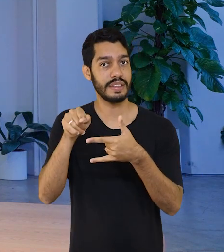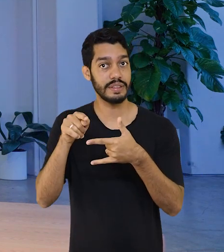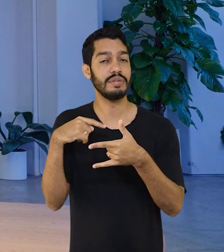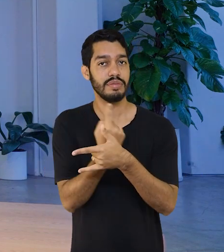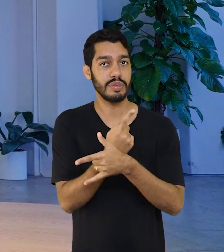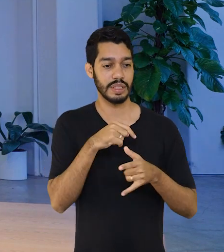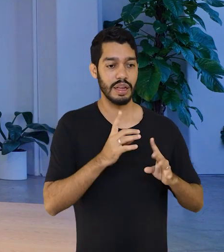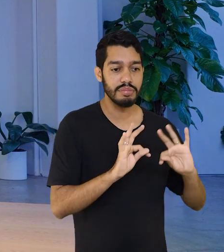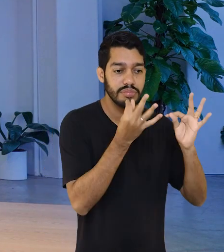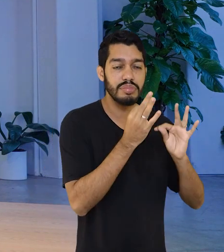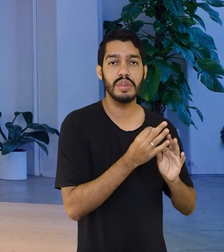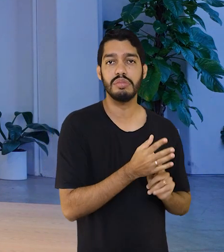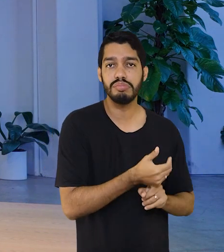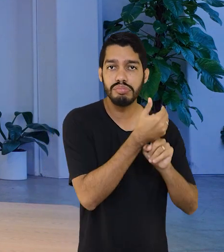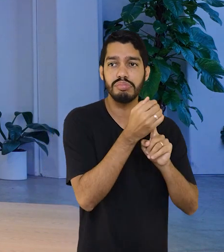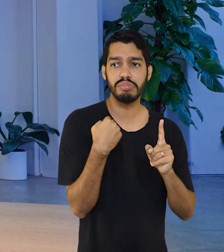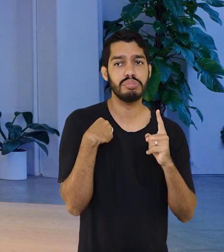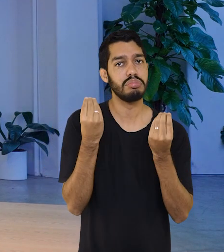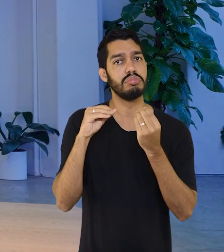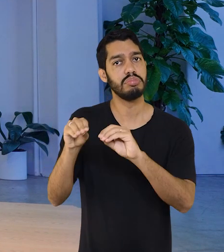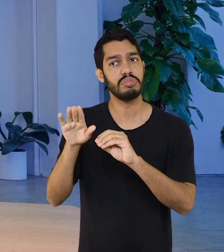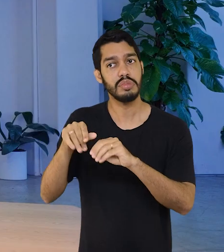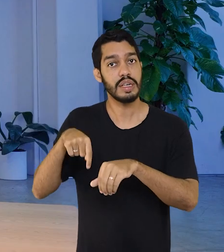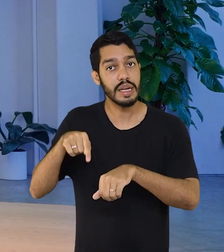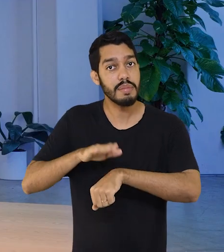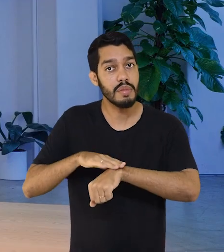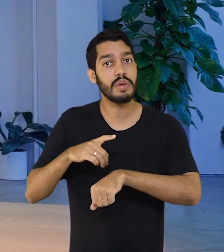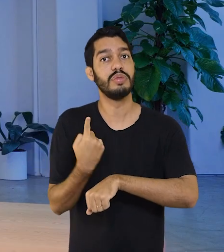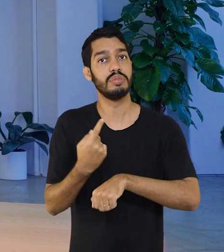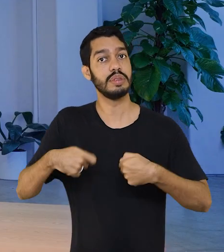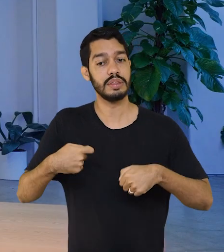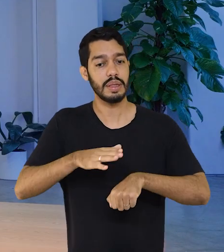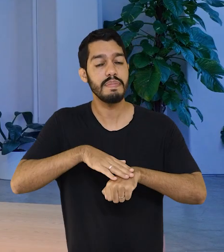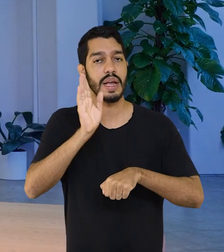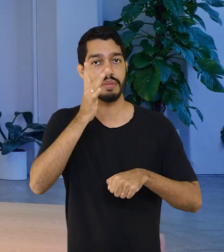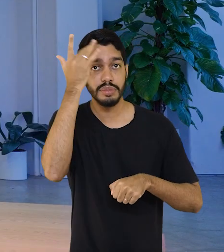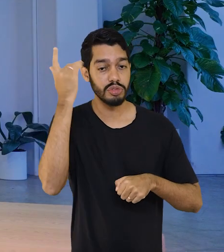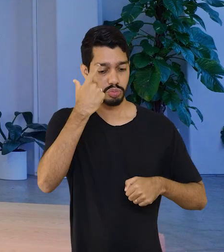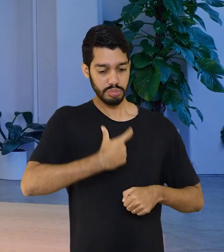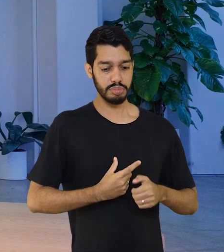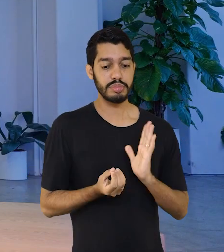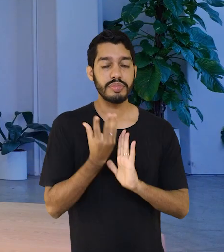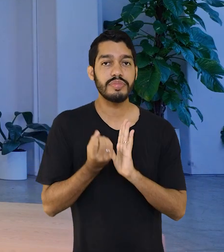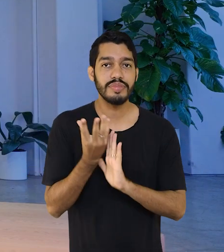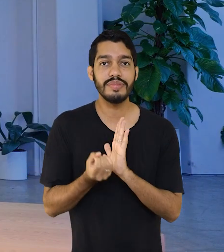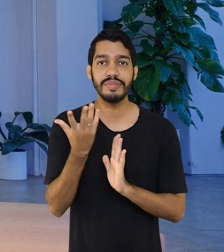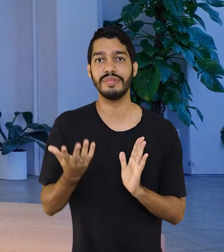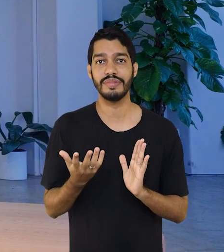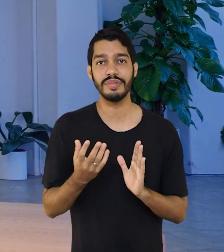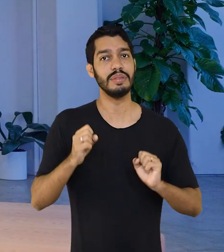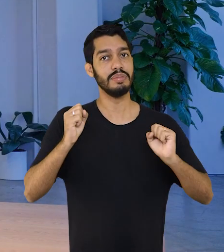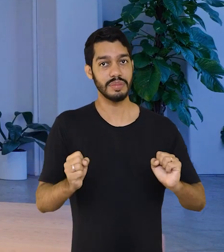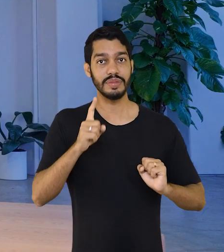atrás, e foi a nossa tecnologia que disse para a Ambev, poxa, nesse momento, uma das coisas mais relevantes que está acontecendo, que você pode fazer,